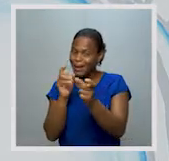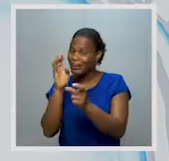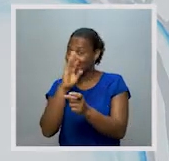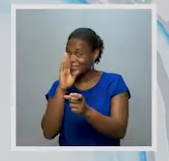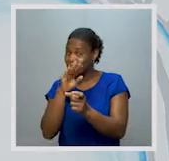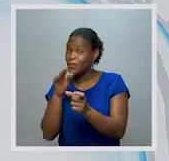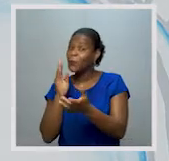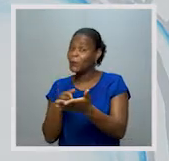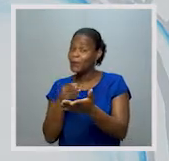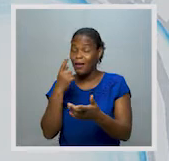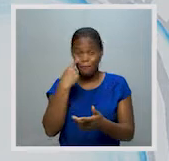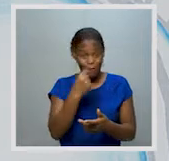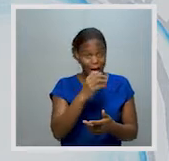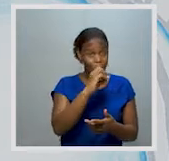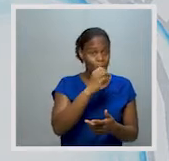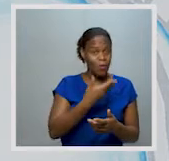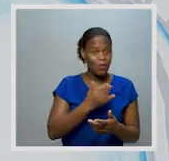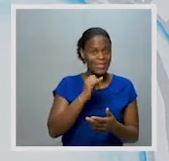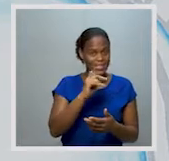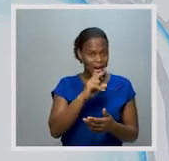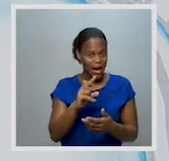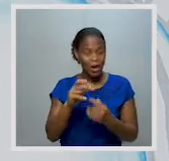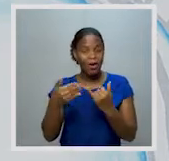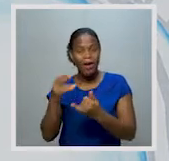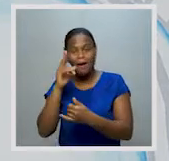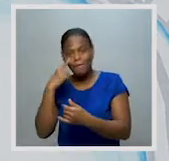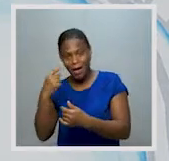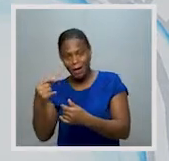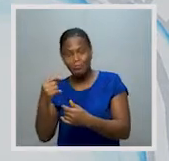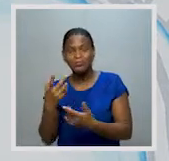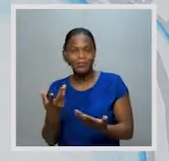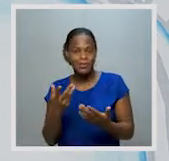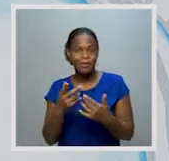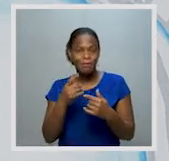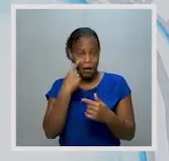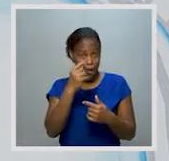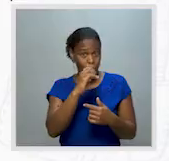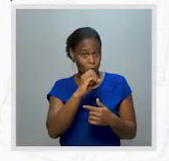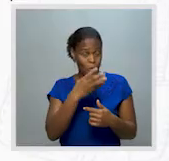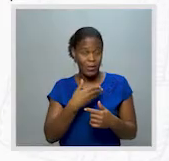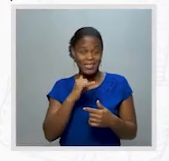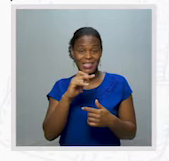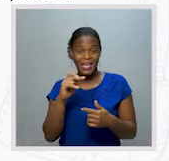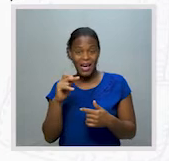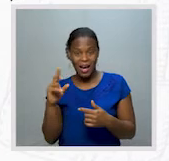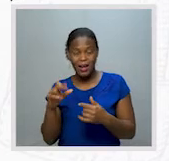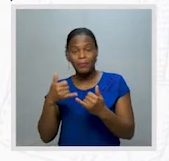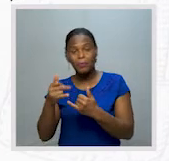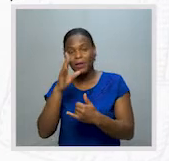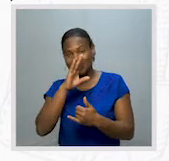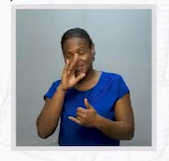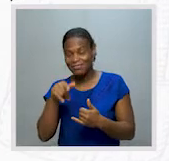interessante. Os dois passaram a odiar-se. Um pronome depois do verbo no infinitivo. E depois nós temos